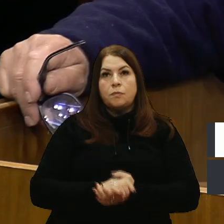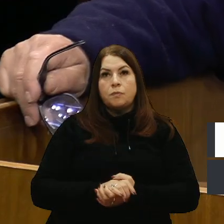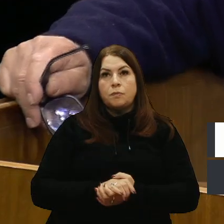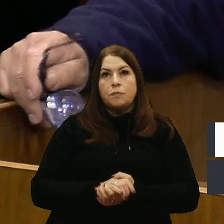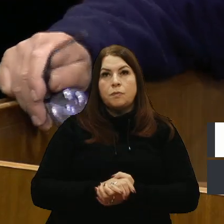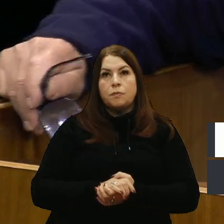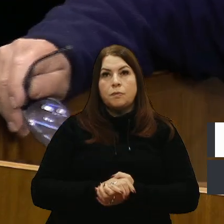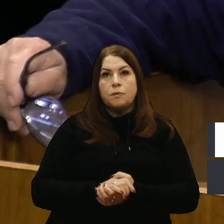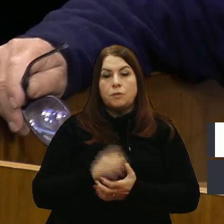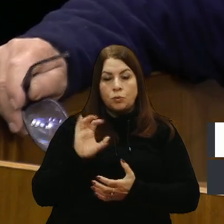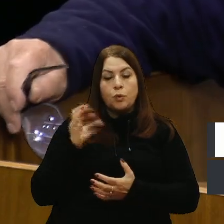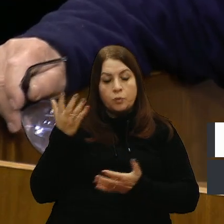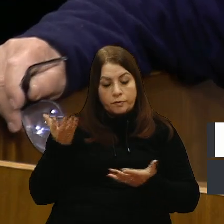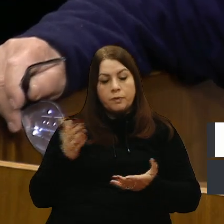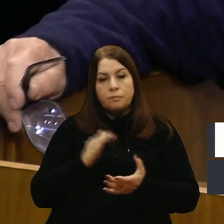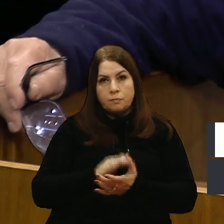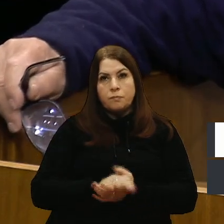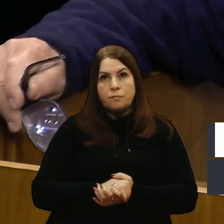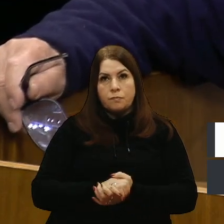essa questão resolvida. Então,